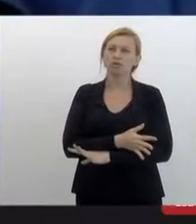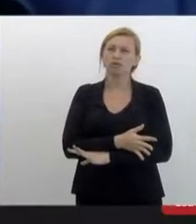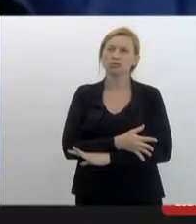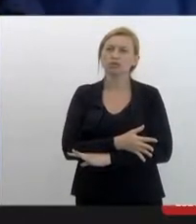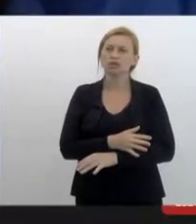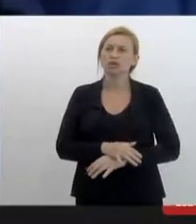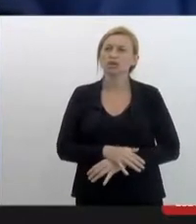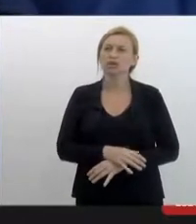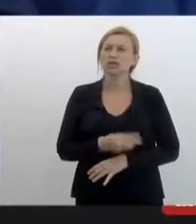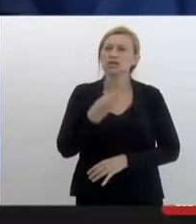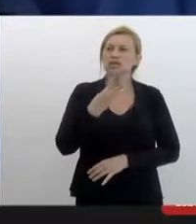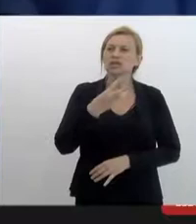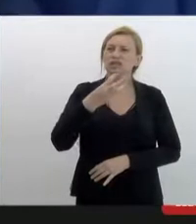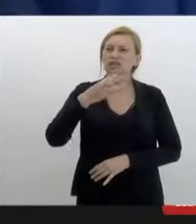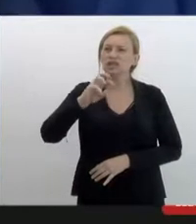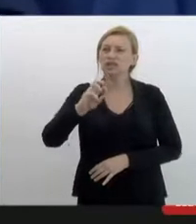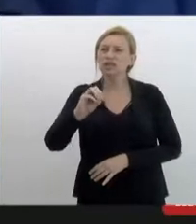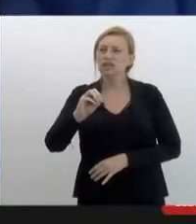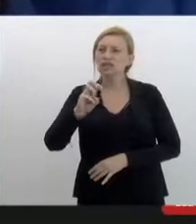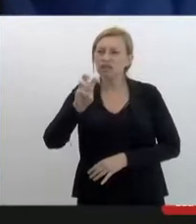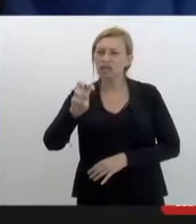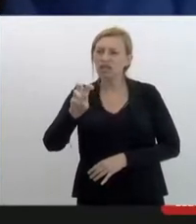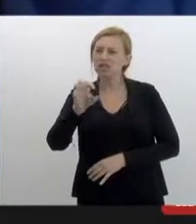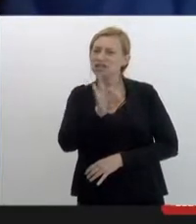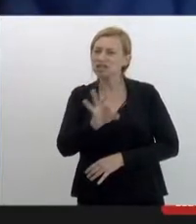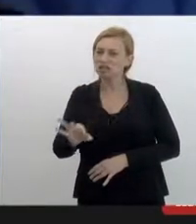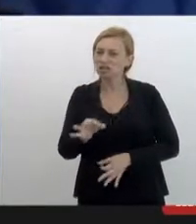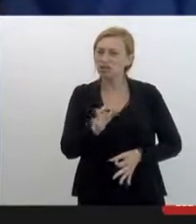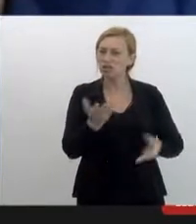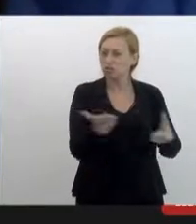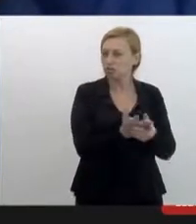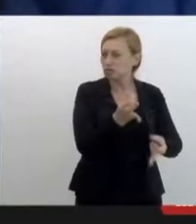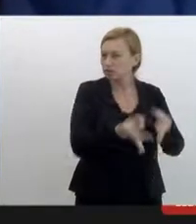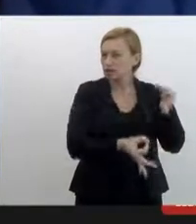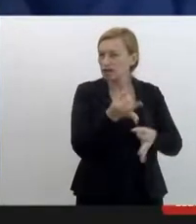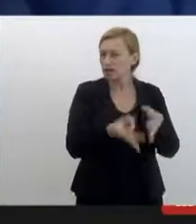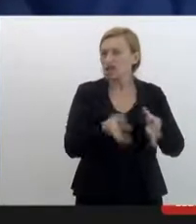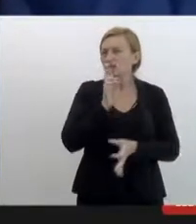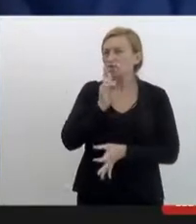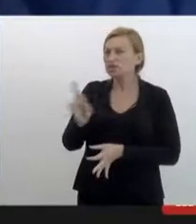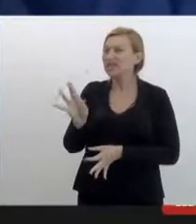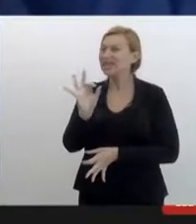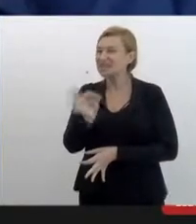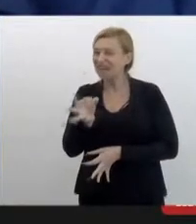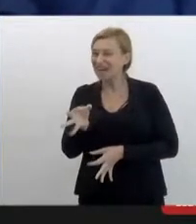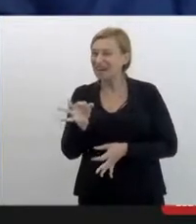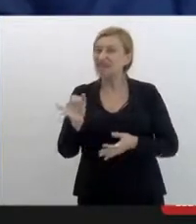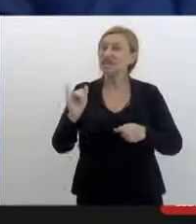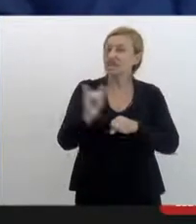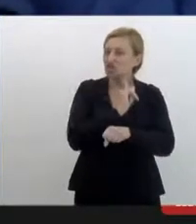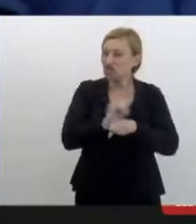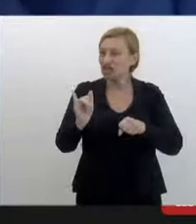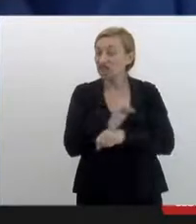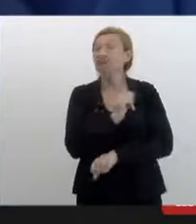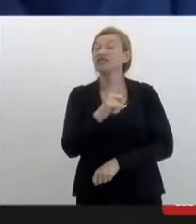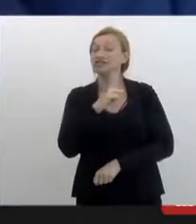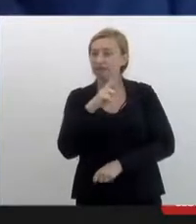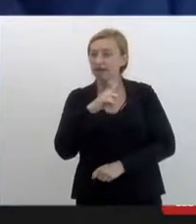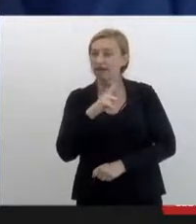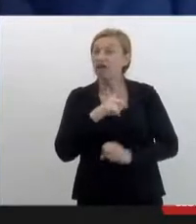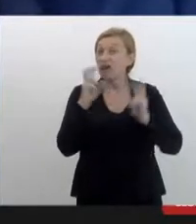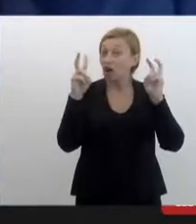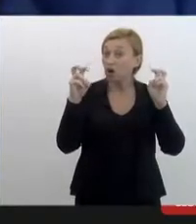contestação. 35 intimações não respondidas, é evidente que existe uma estratégia de postergação. Isso é um